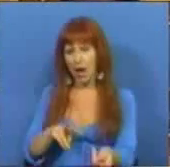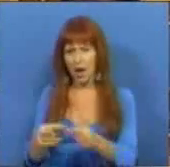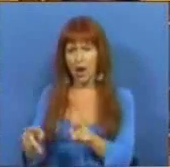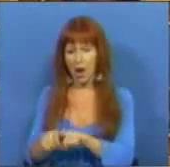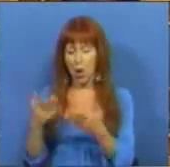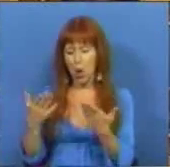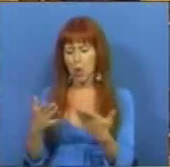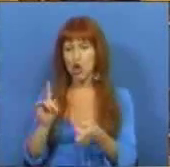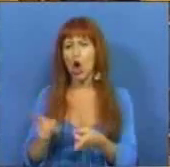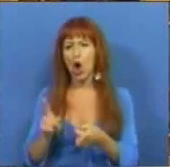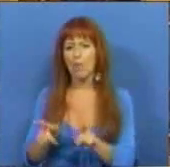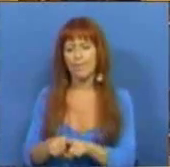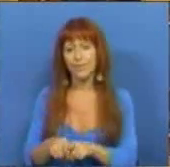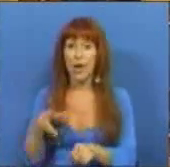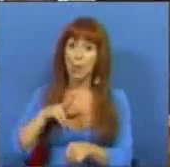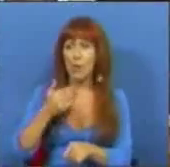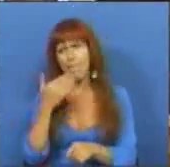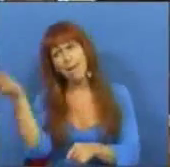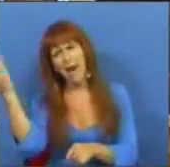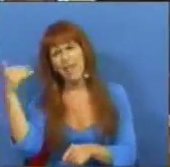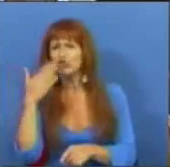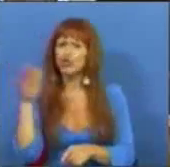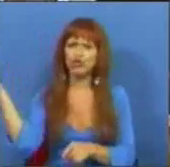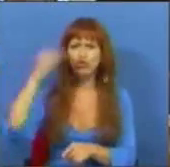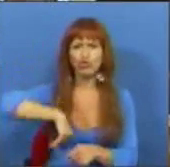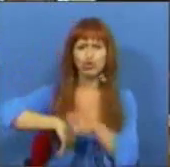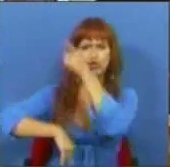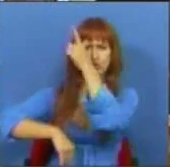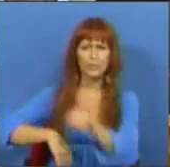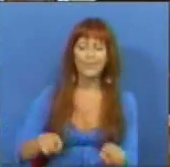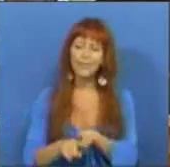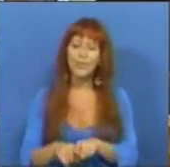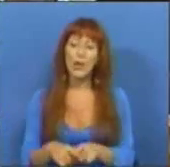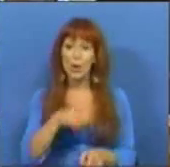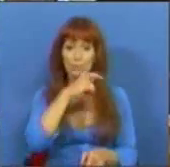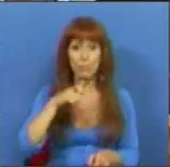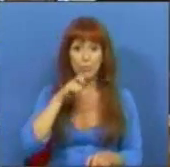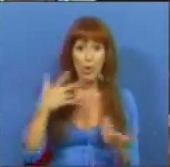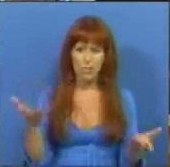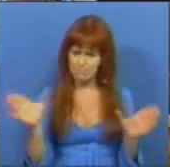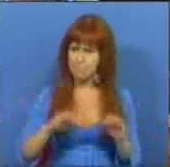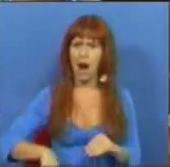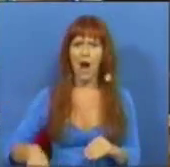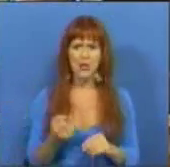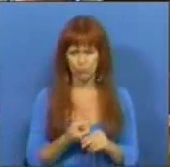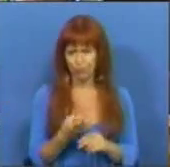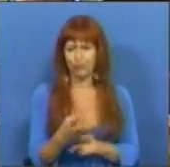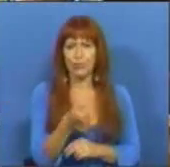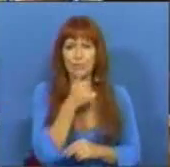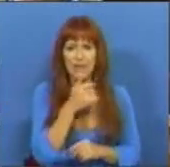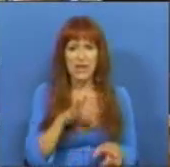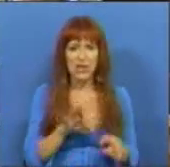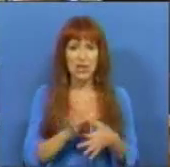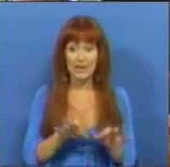alternativa hoje é Portugal pedir um empréstimo para se comprometer com mais uma série de